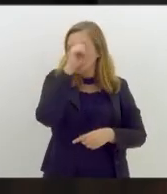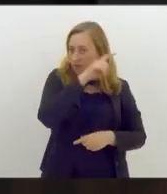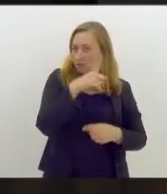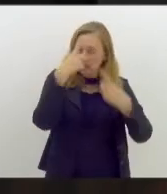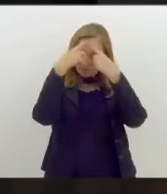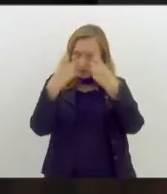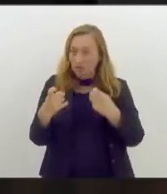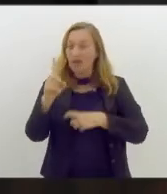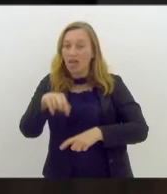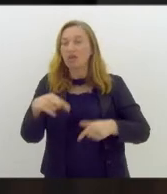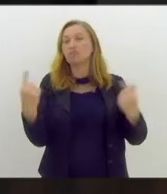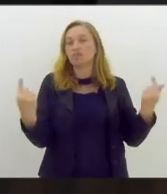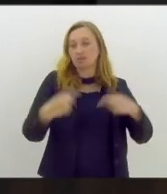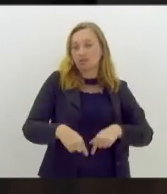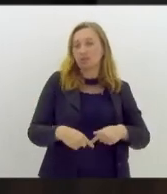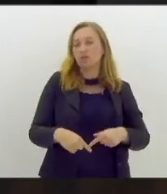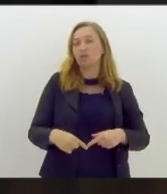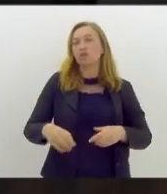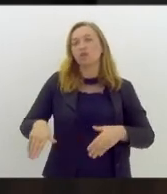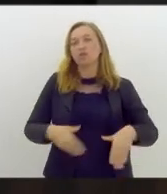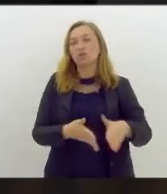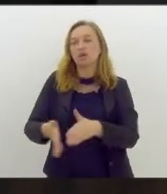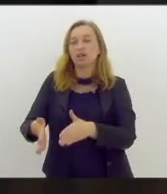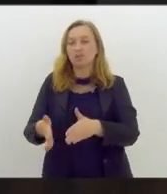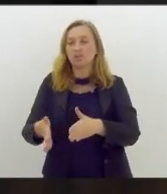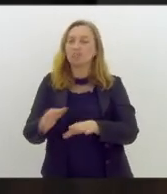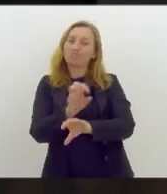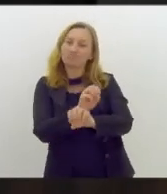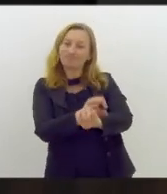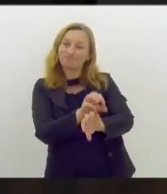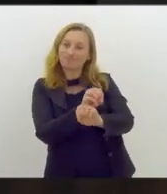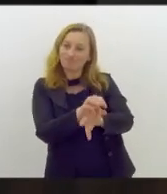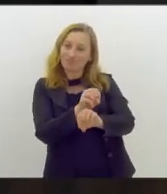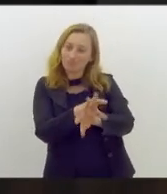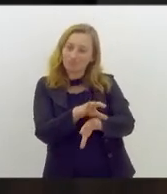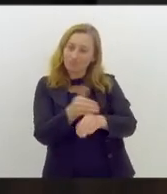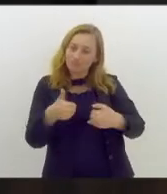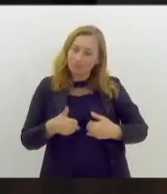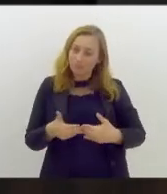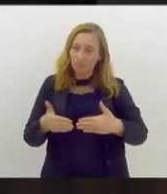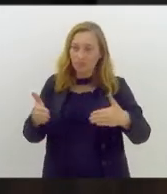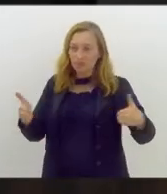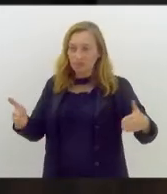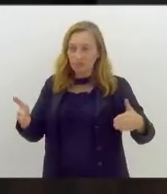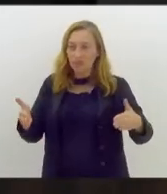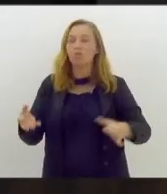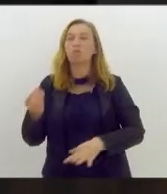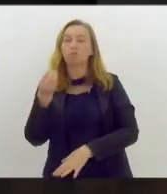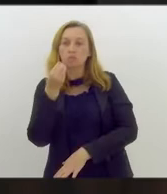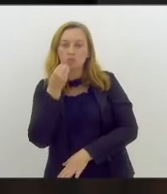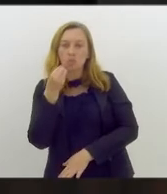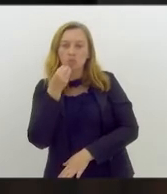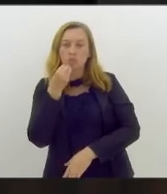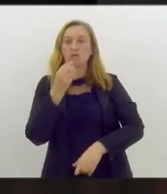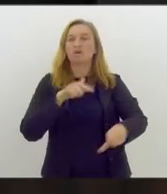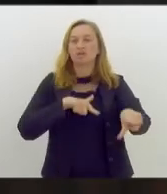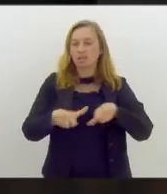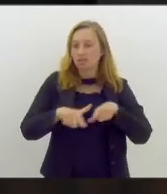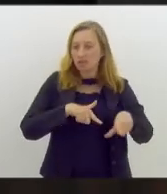um desafio, e o caminho passa pela educação, que abre portas para oportunidades de